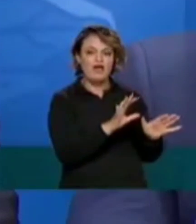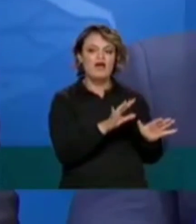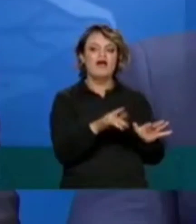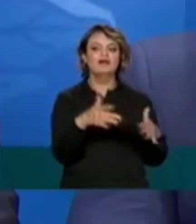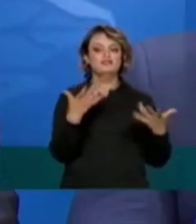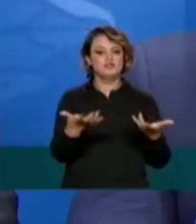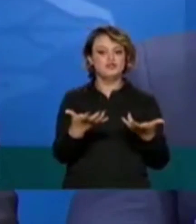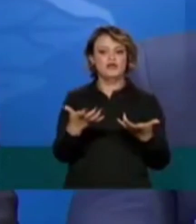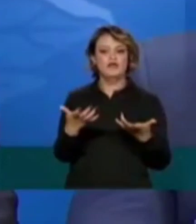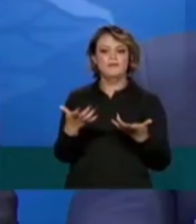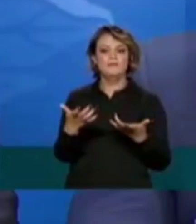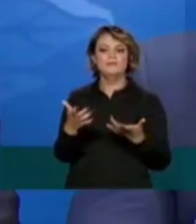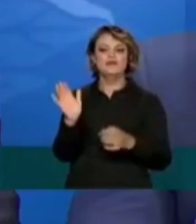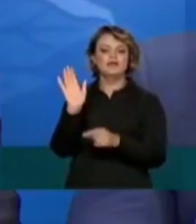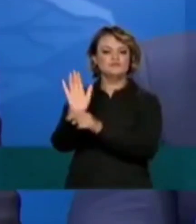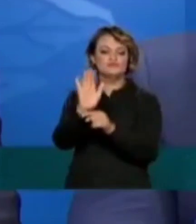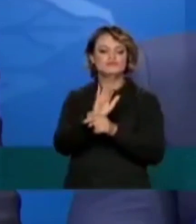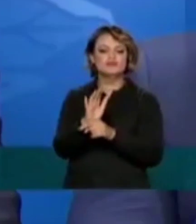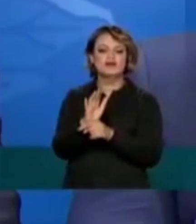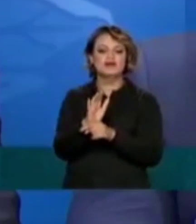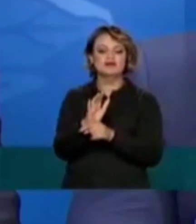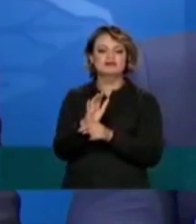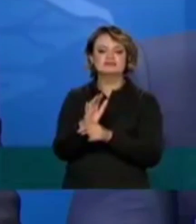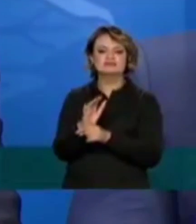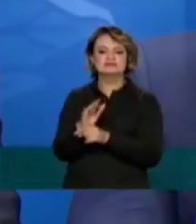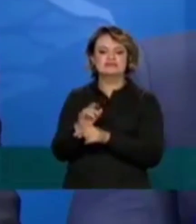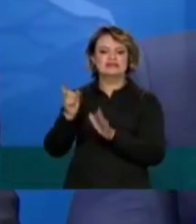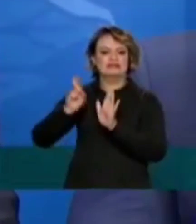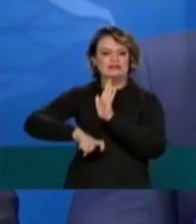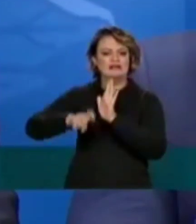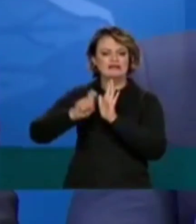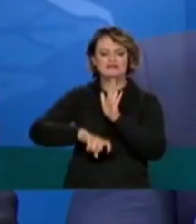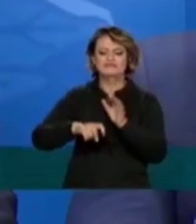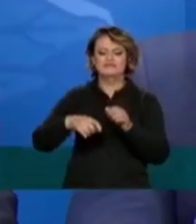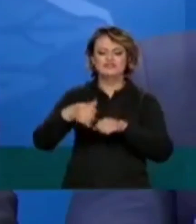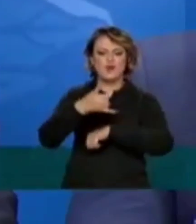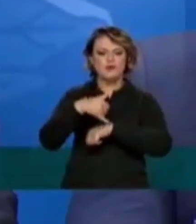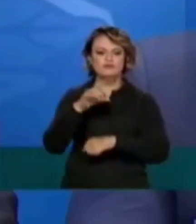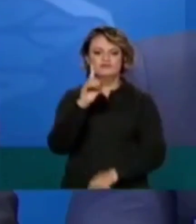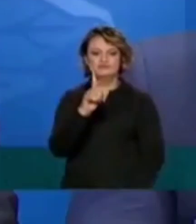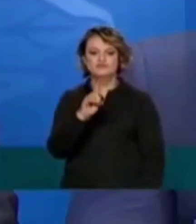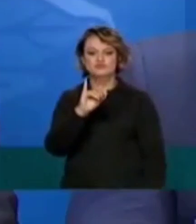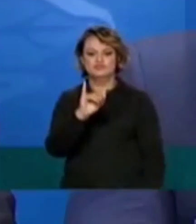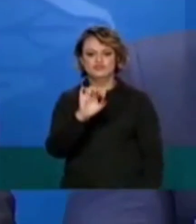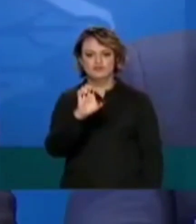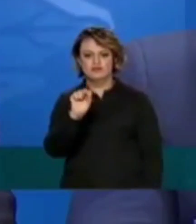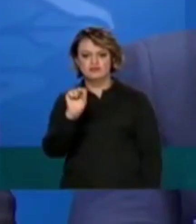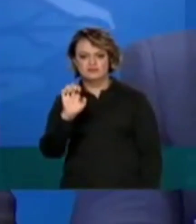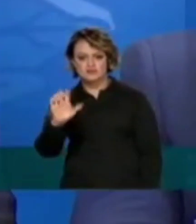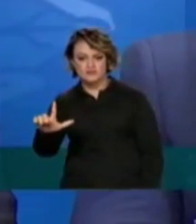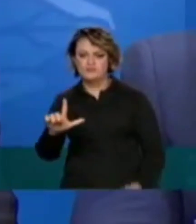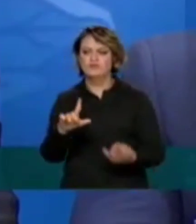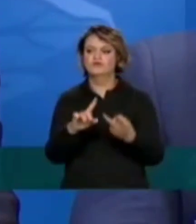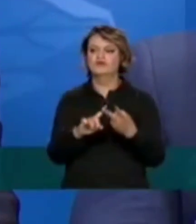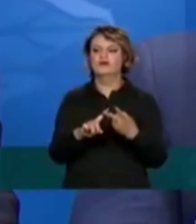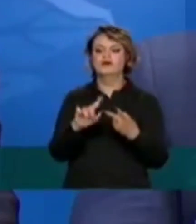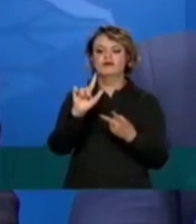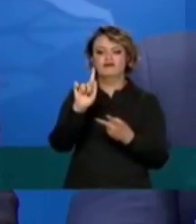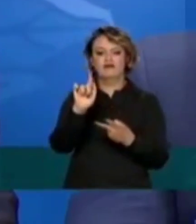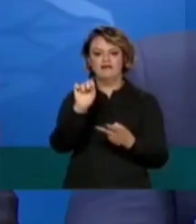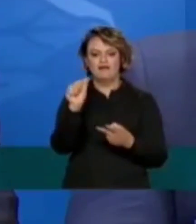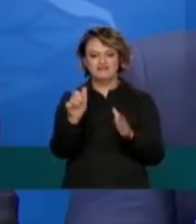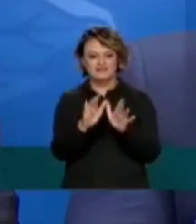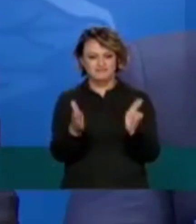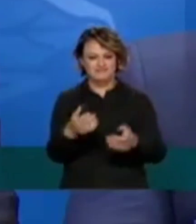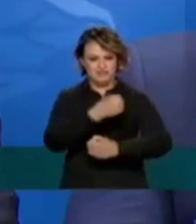a diminuição a zero das tarifas de óleo diesel, de gás de